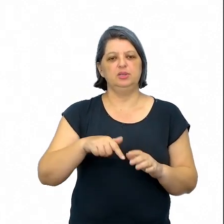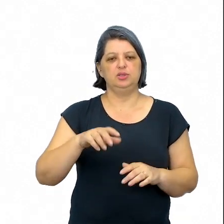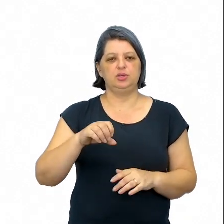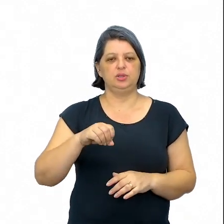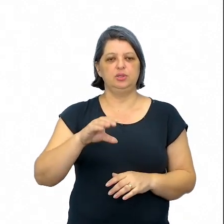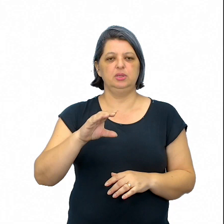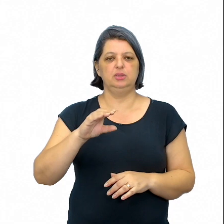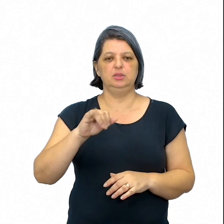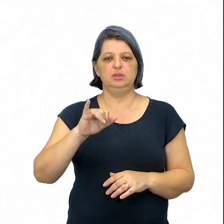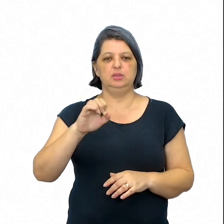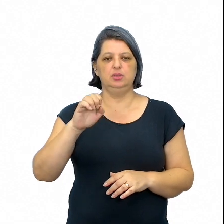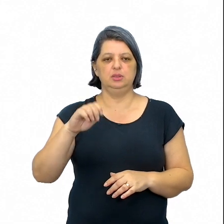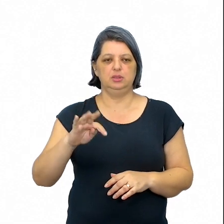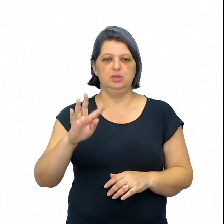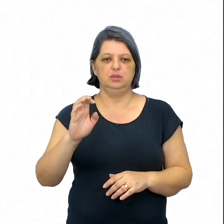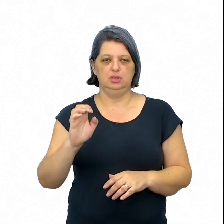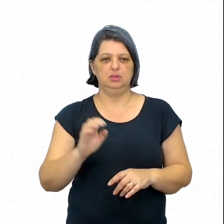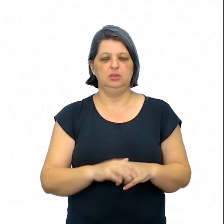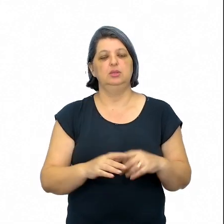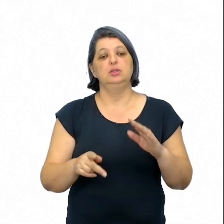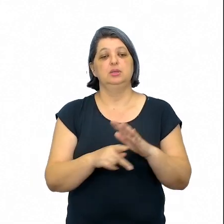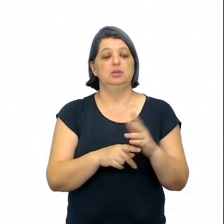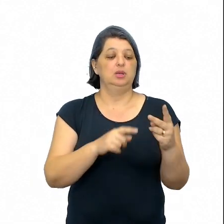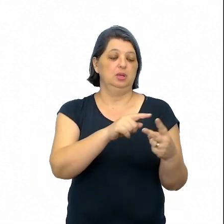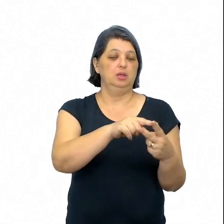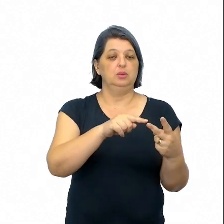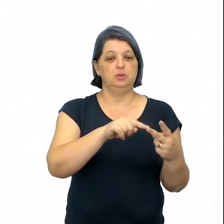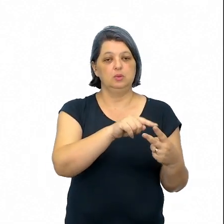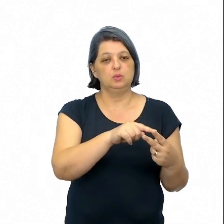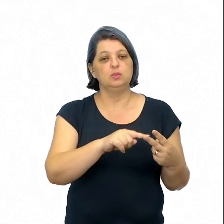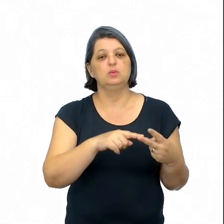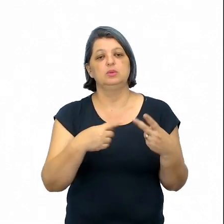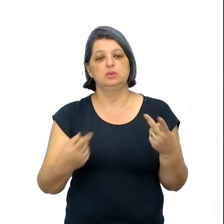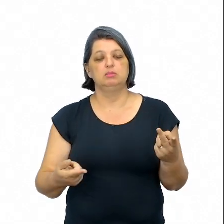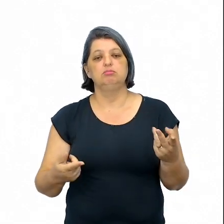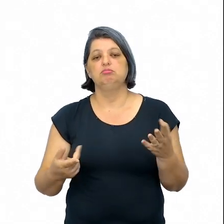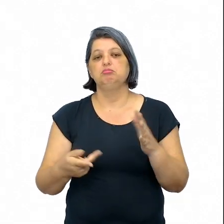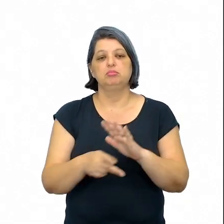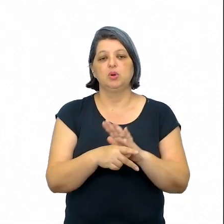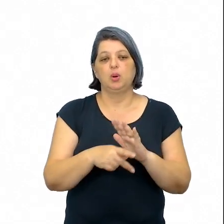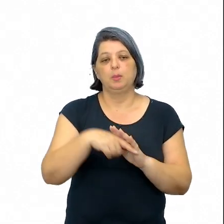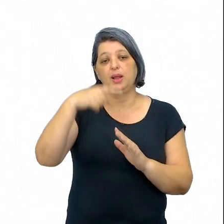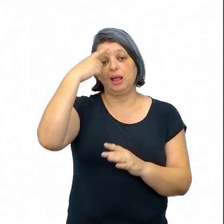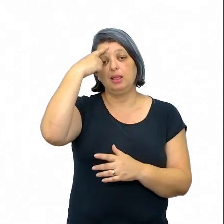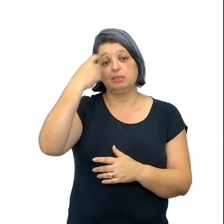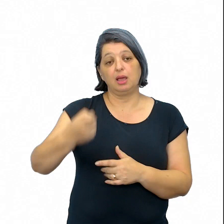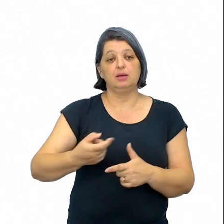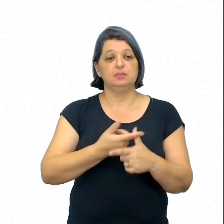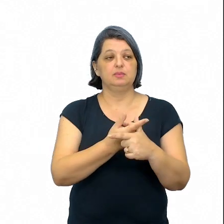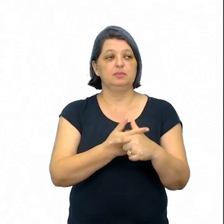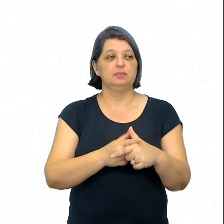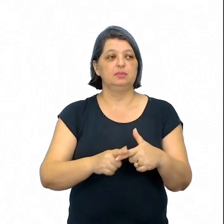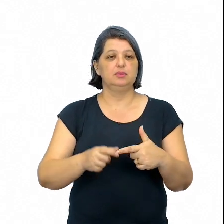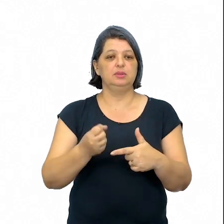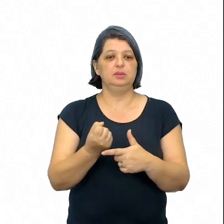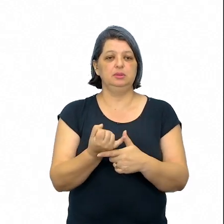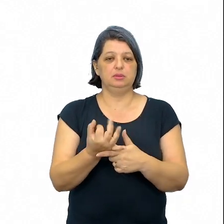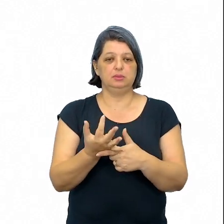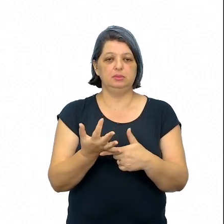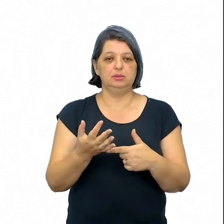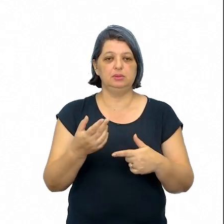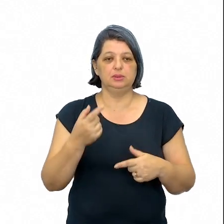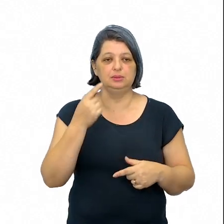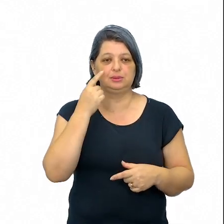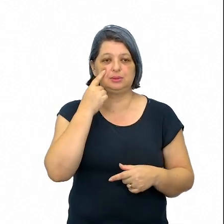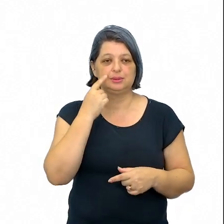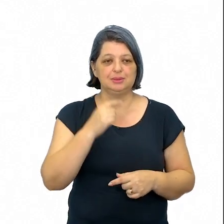significado de razão entre duas grandezas, compreender a fração como a ideia de razão. Então, toda vez que eu falo razão, eu